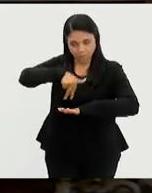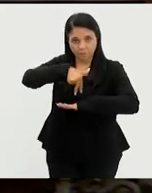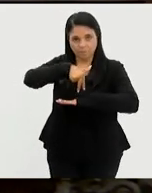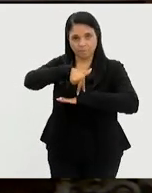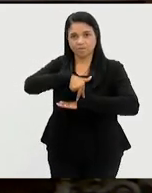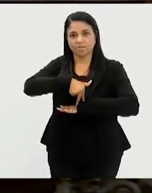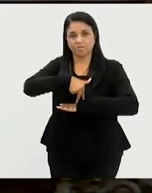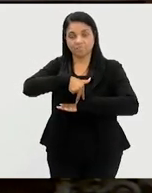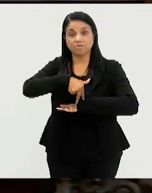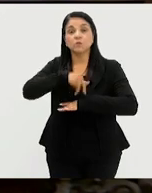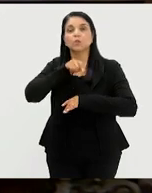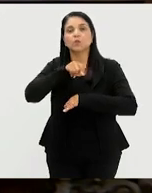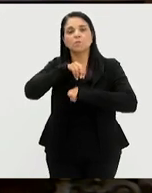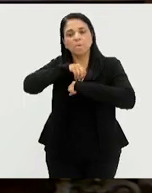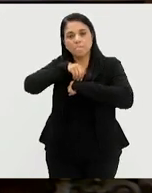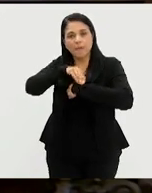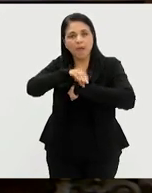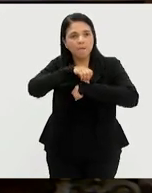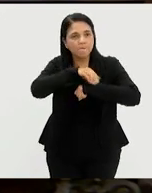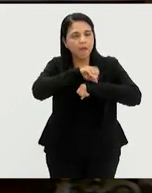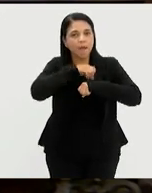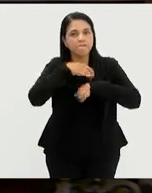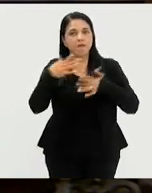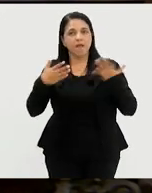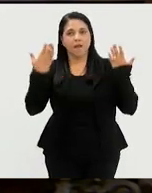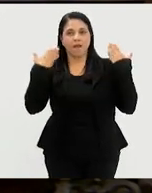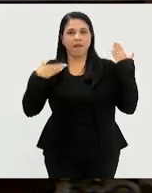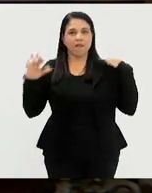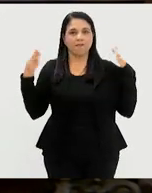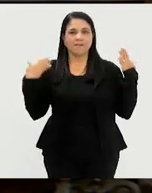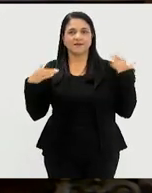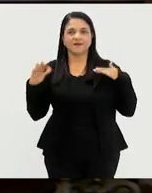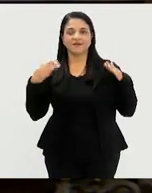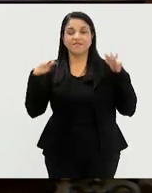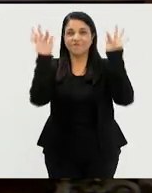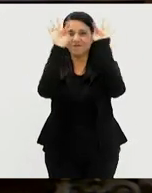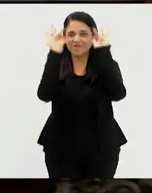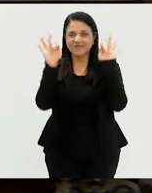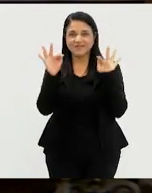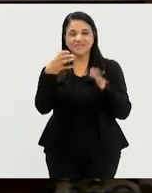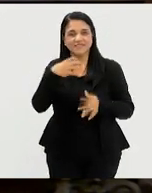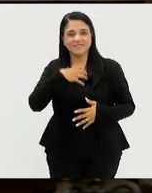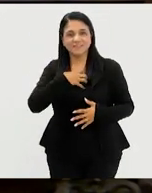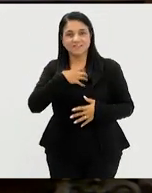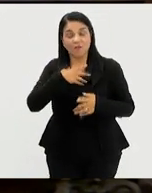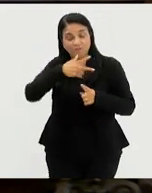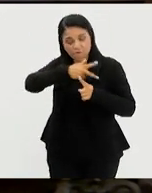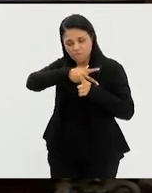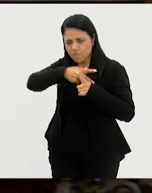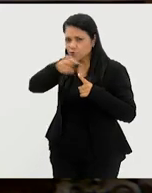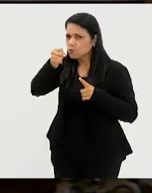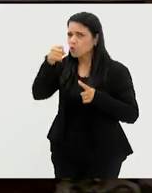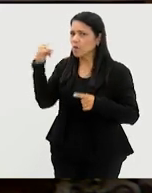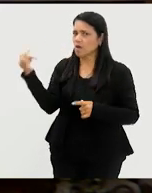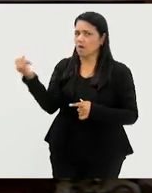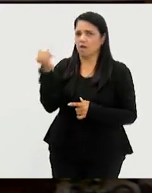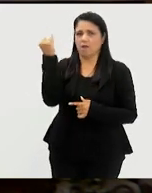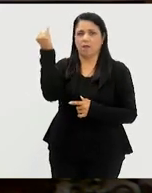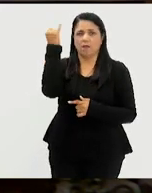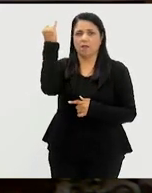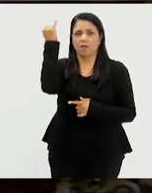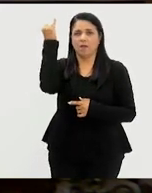verdade partilhar minha alegria minha felicidade com uma vitória importante dos